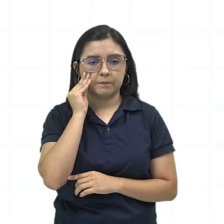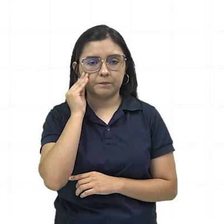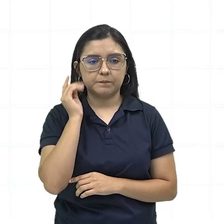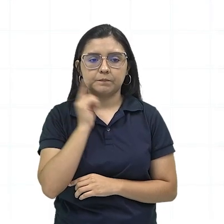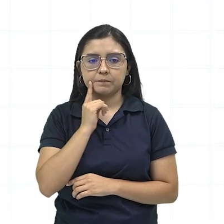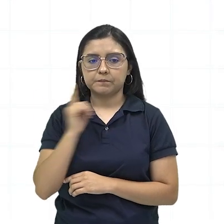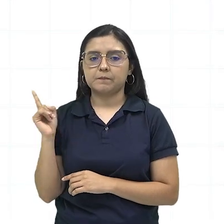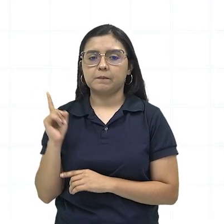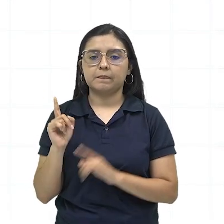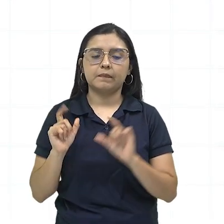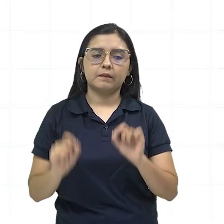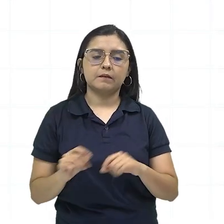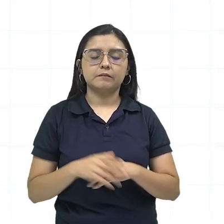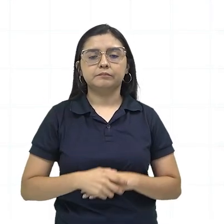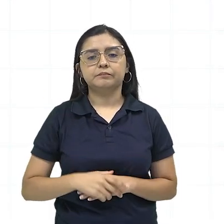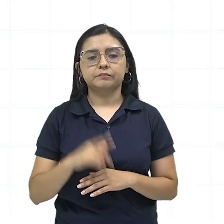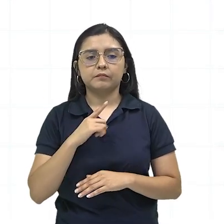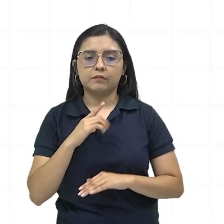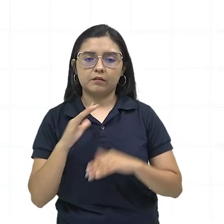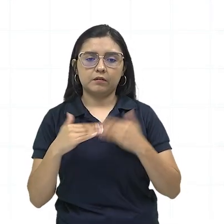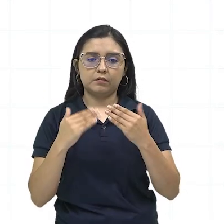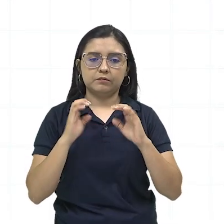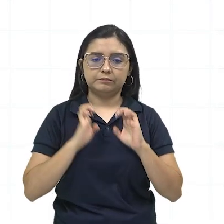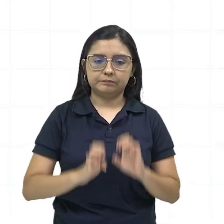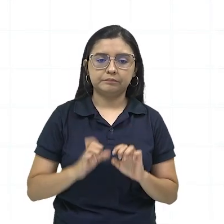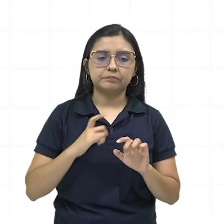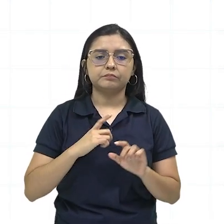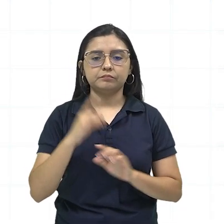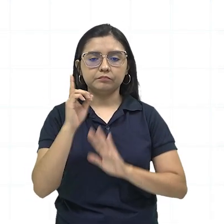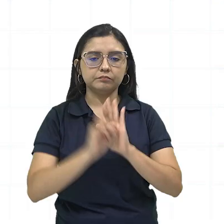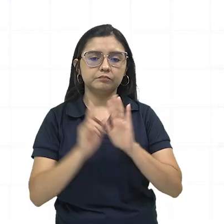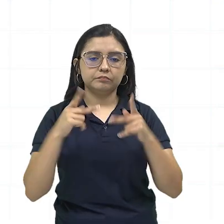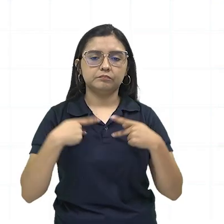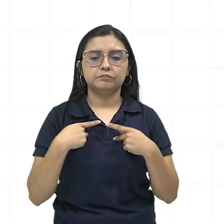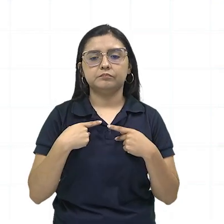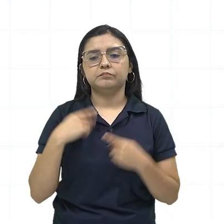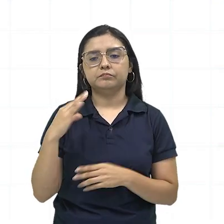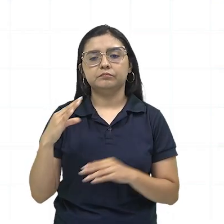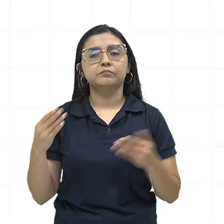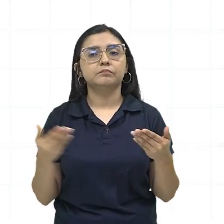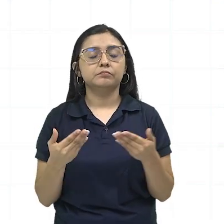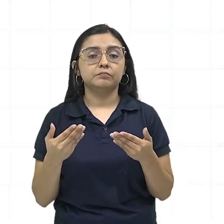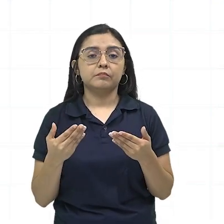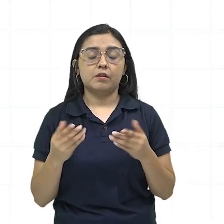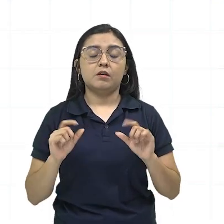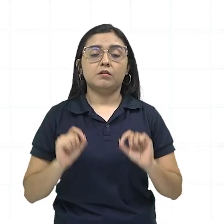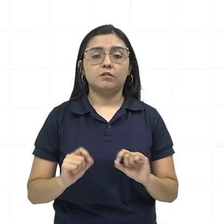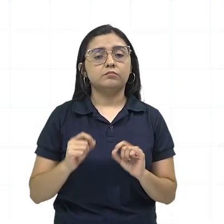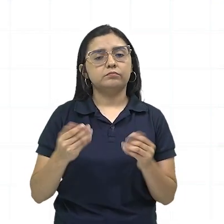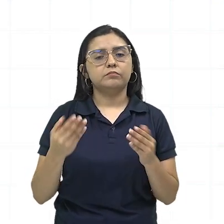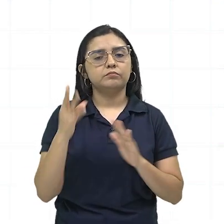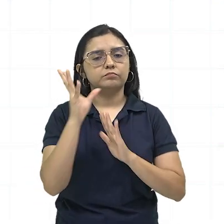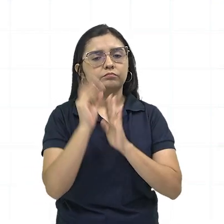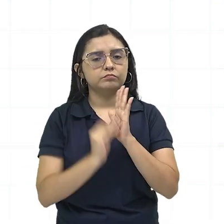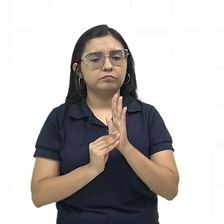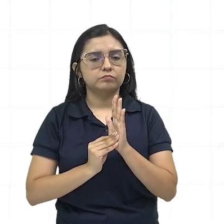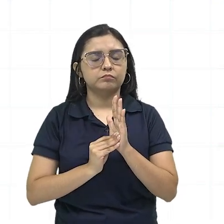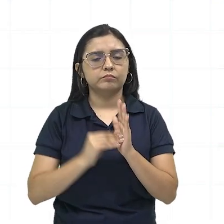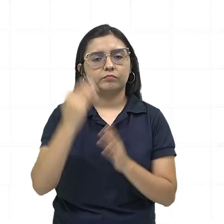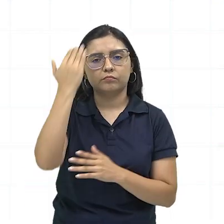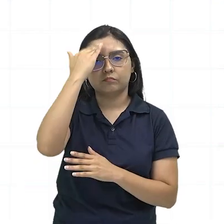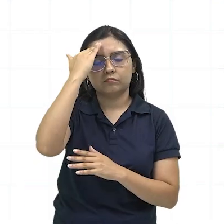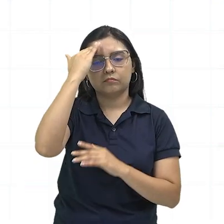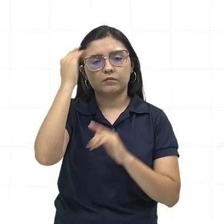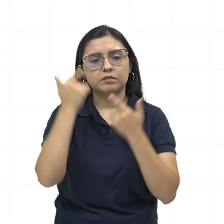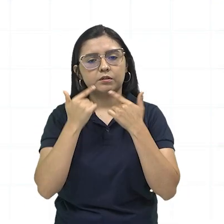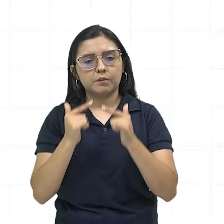comigo. Avanços éticos e direitos humanos na ciência moderna. Vamos ver o conteúdo, tentar entender um pouco dessa linguagem